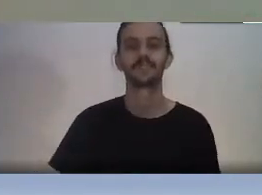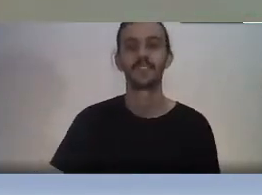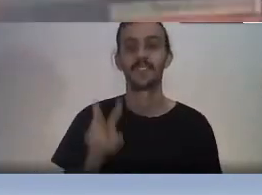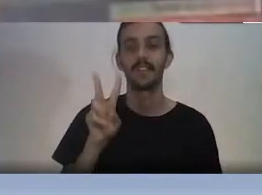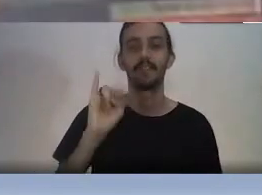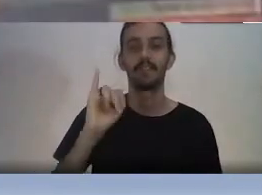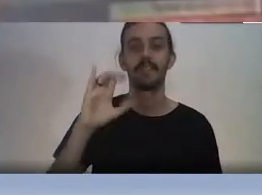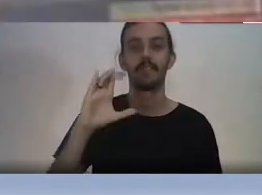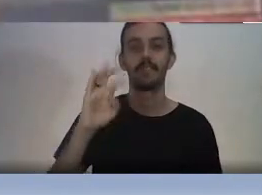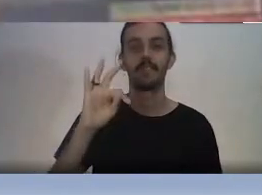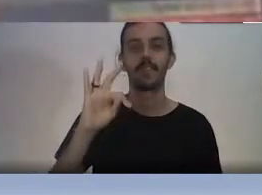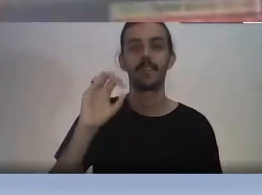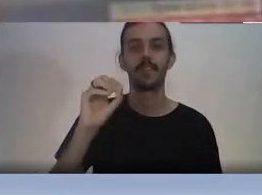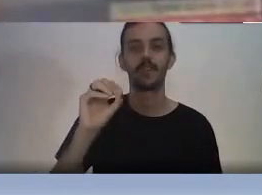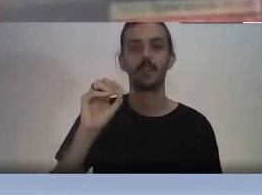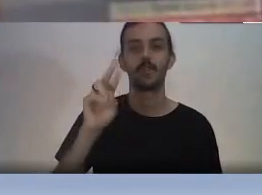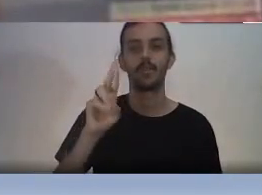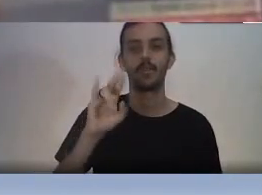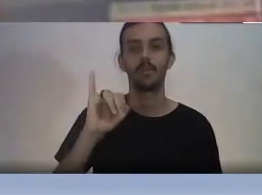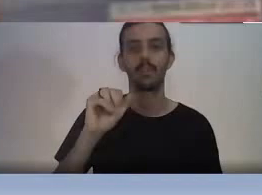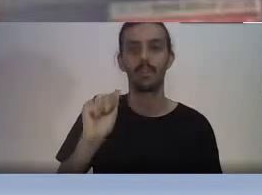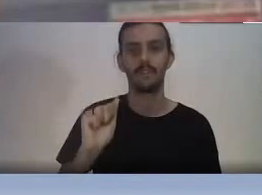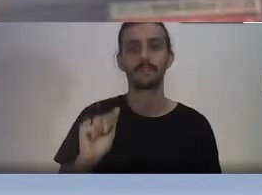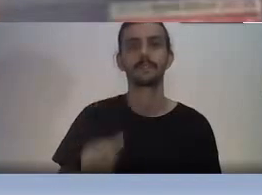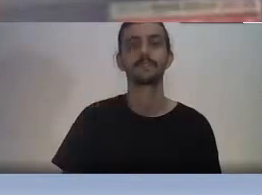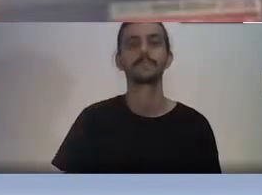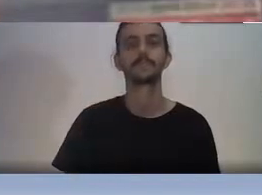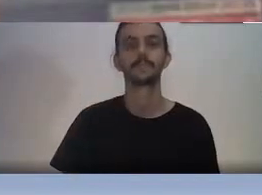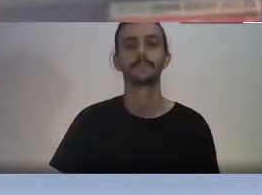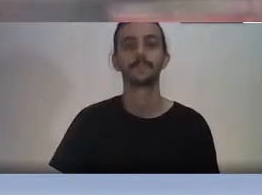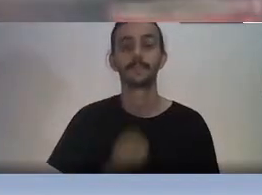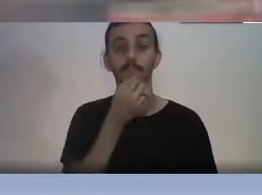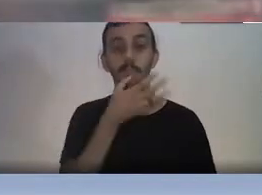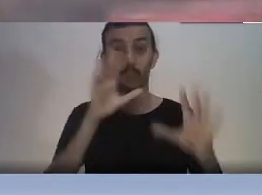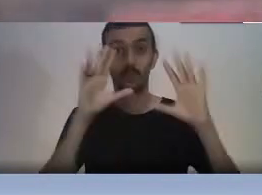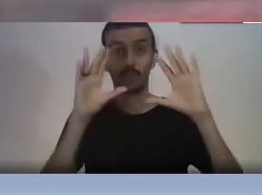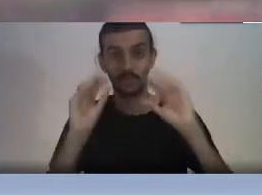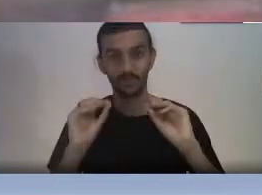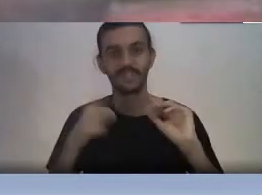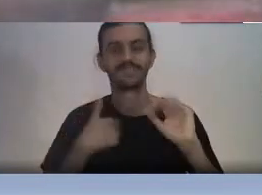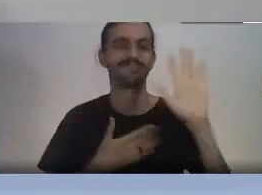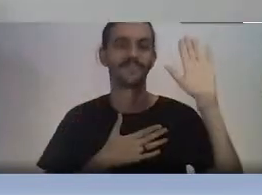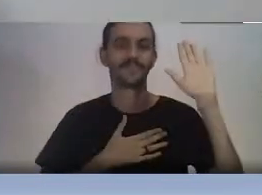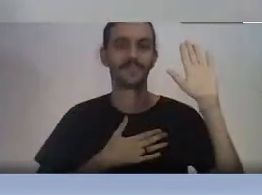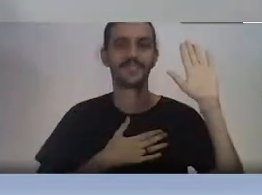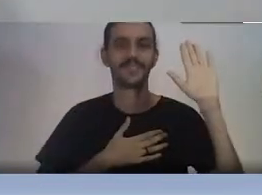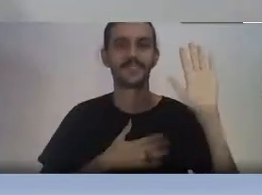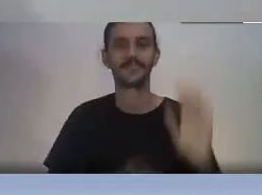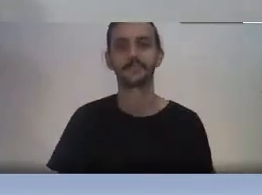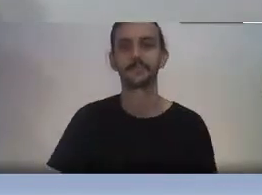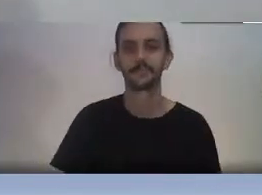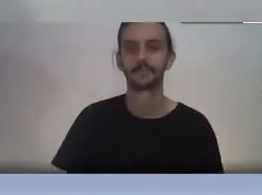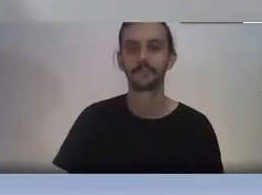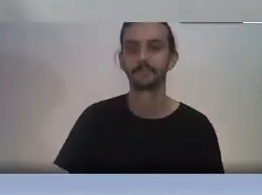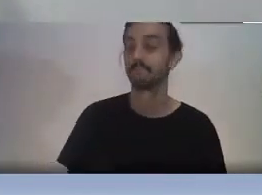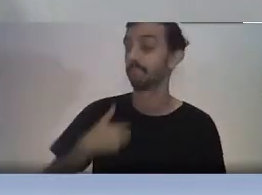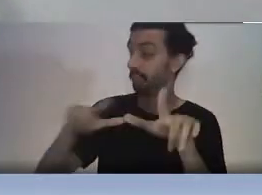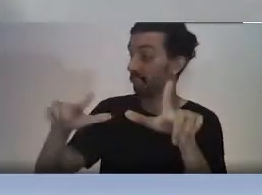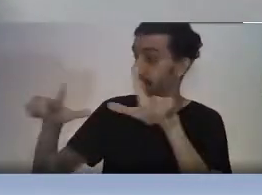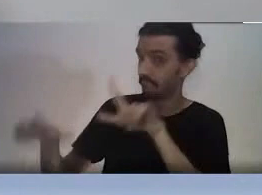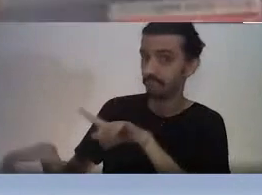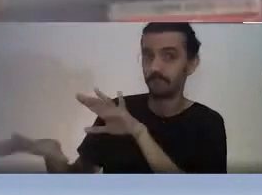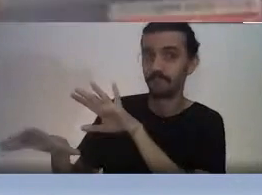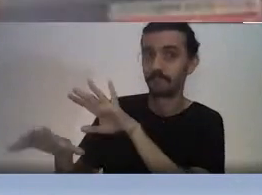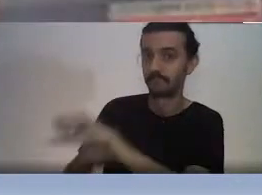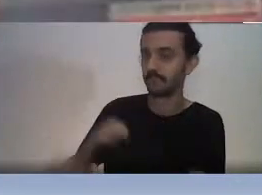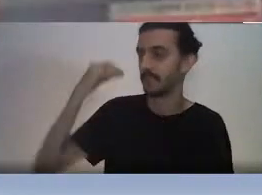Victoria Marques de Paula. Boa noite, assim eu prometo. Eu lhe concedo o grau